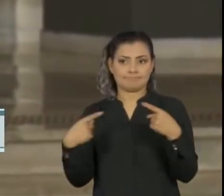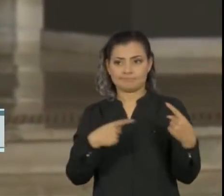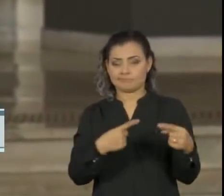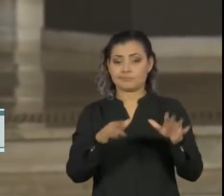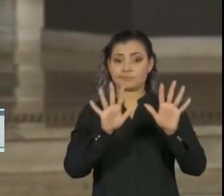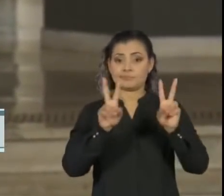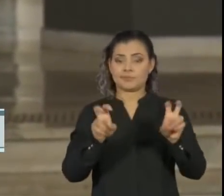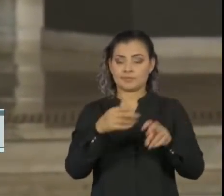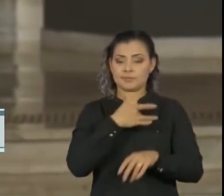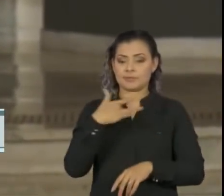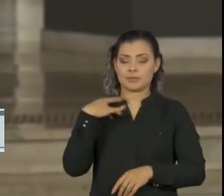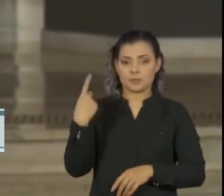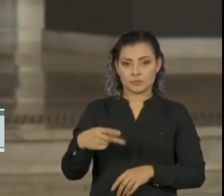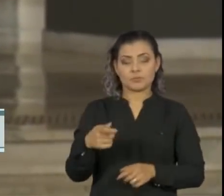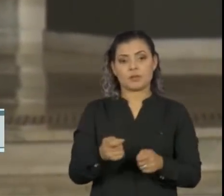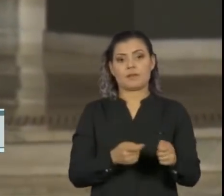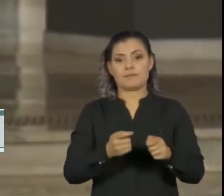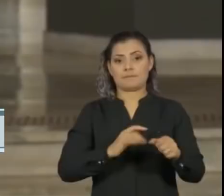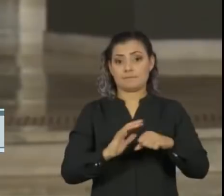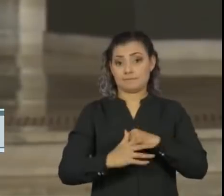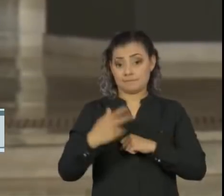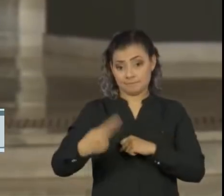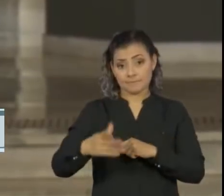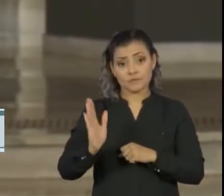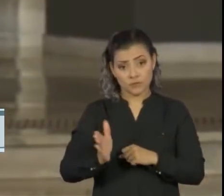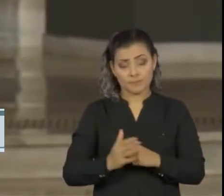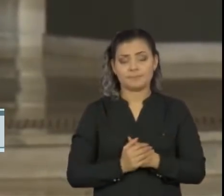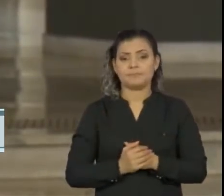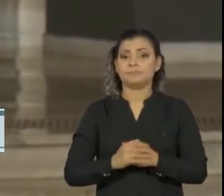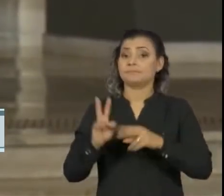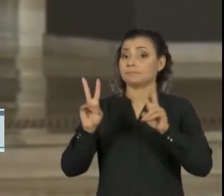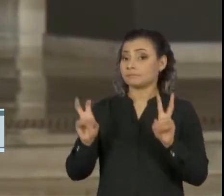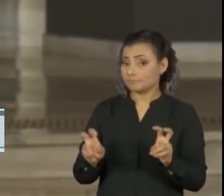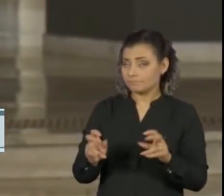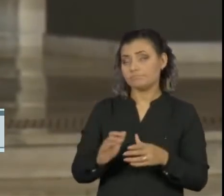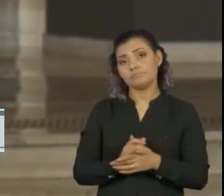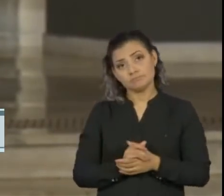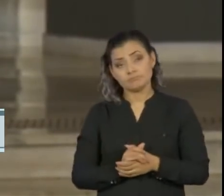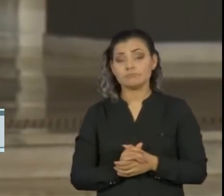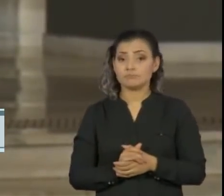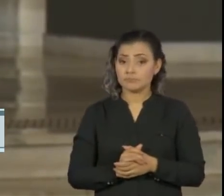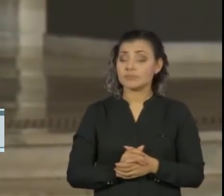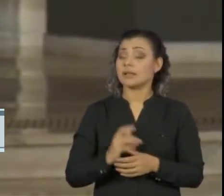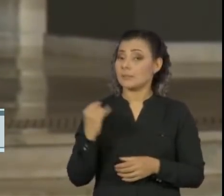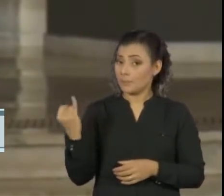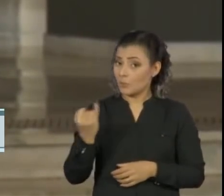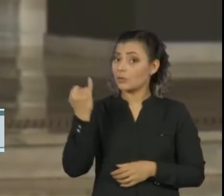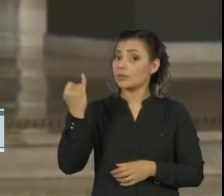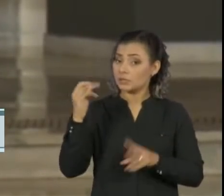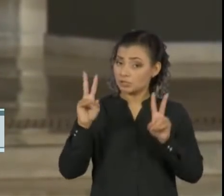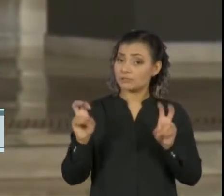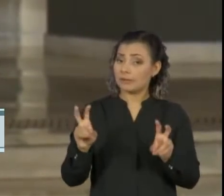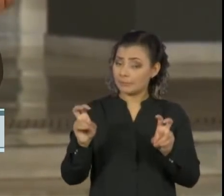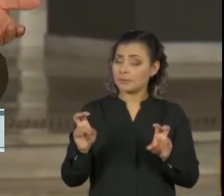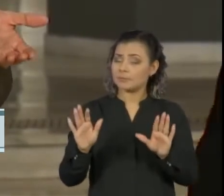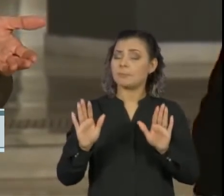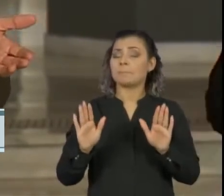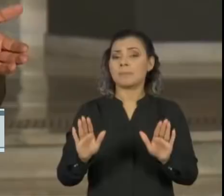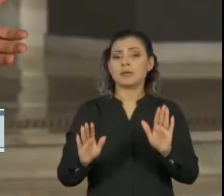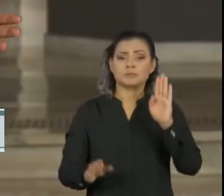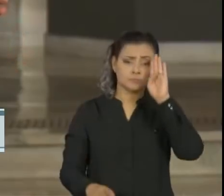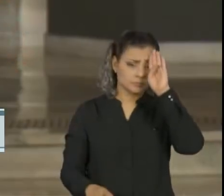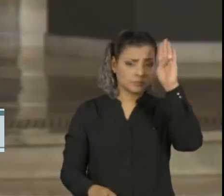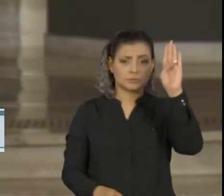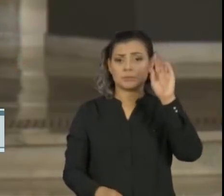de Saúde do Centro de Contingências. Esse é um tópico que tem sua importância, principalmente